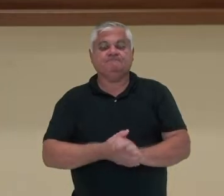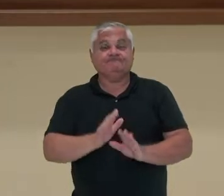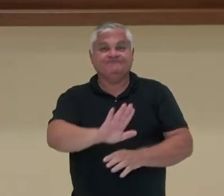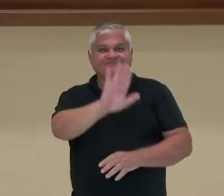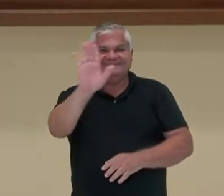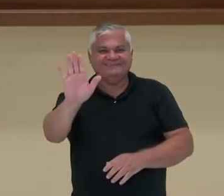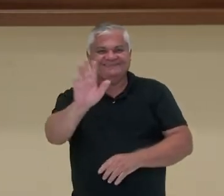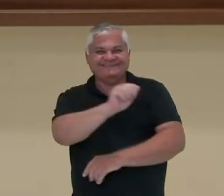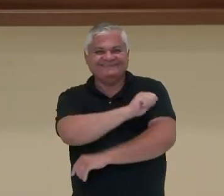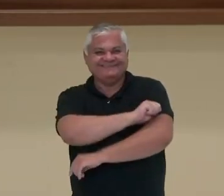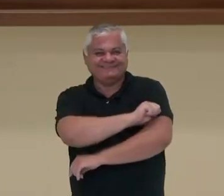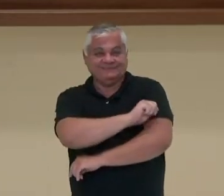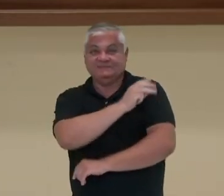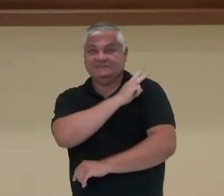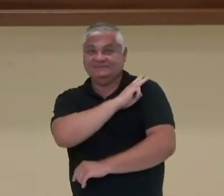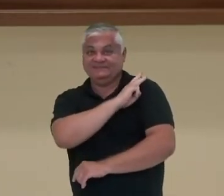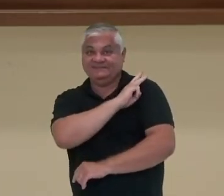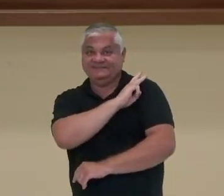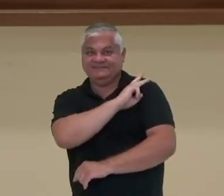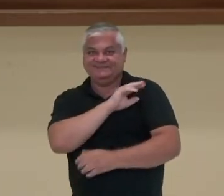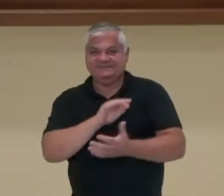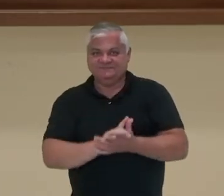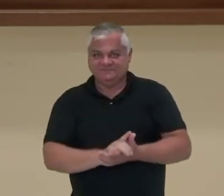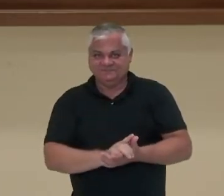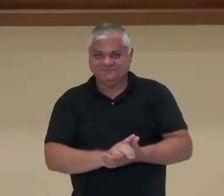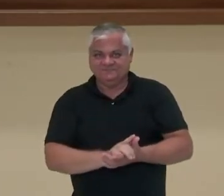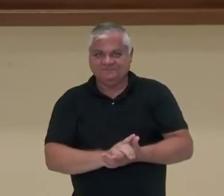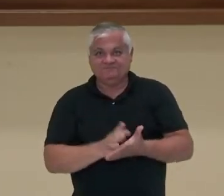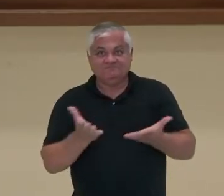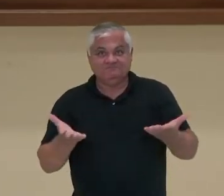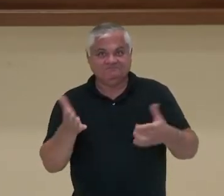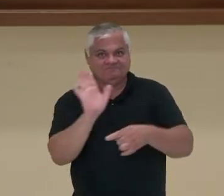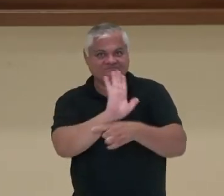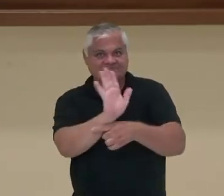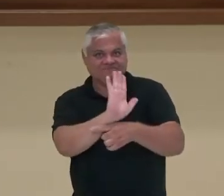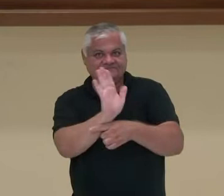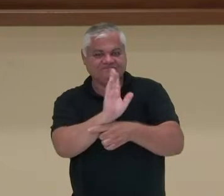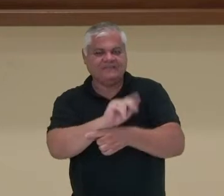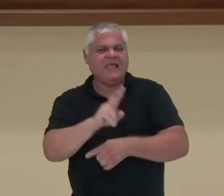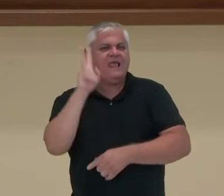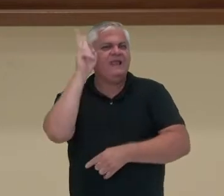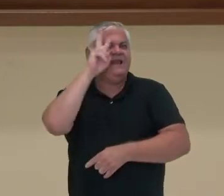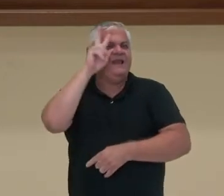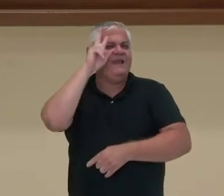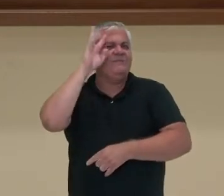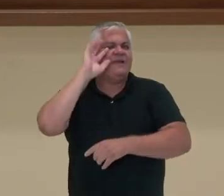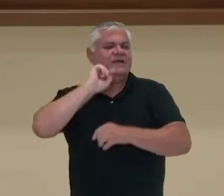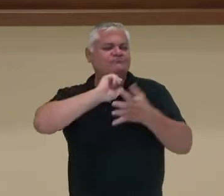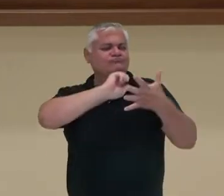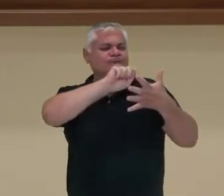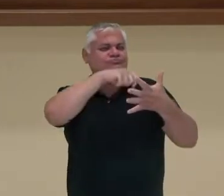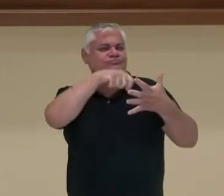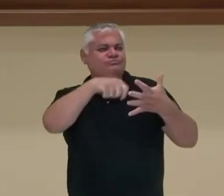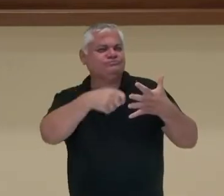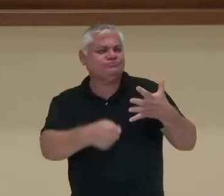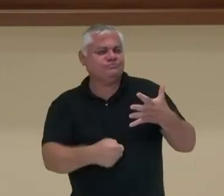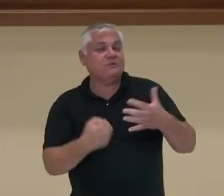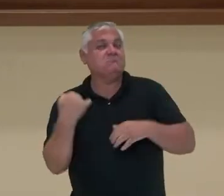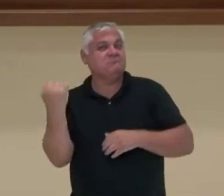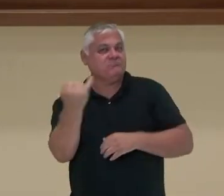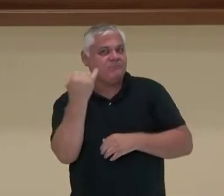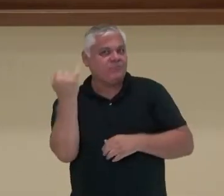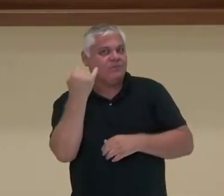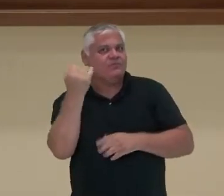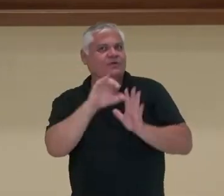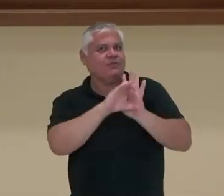Olá, estudantes da terceira série do ensino médio. Nesse vídeo a gente vai relembrar vários conceitos bastante importantes para